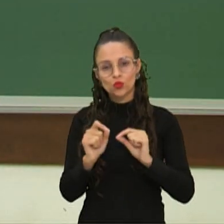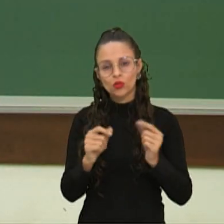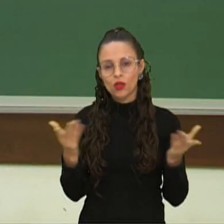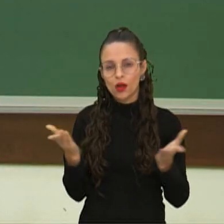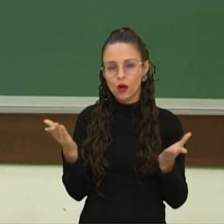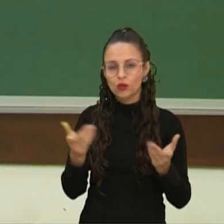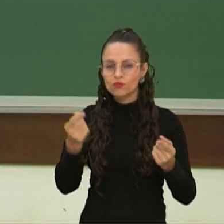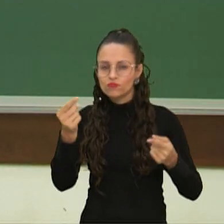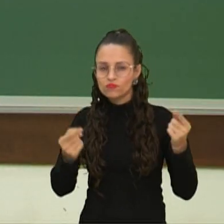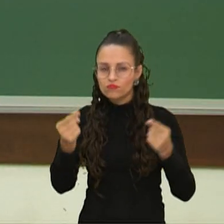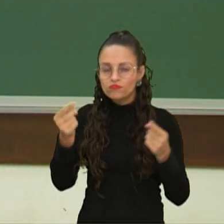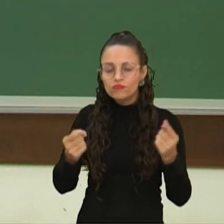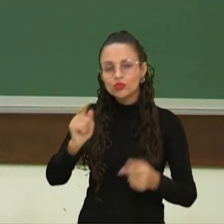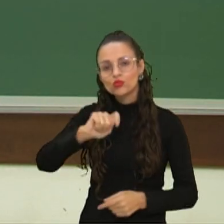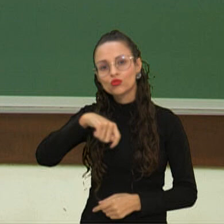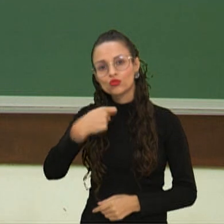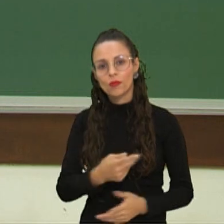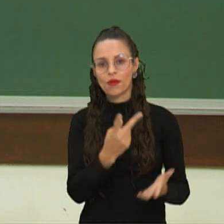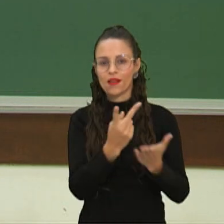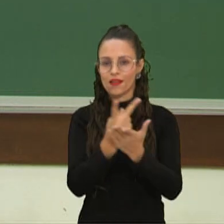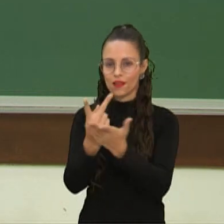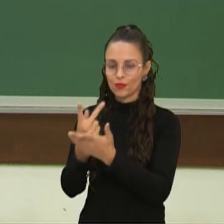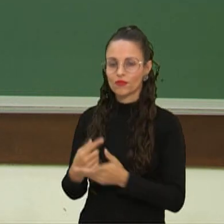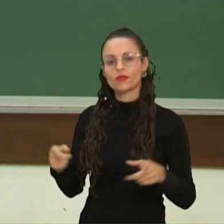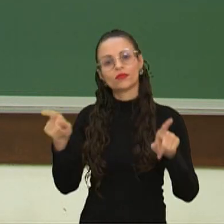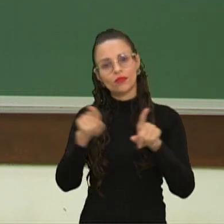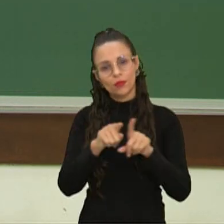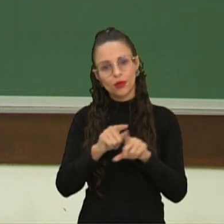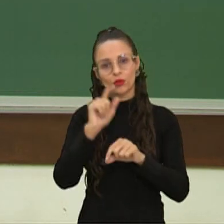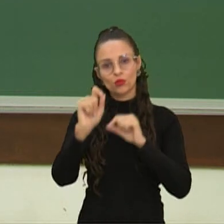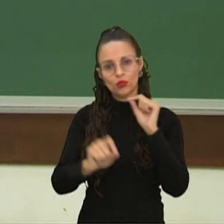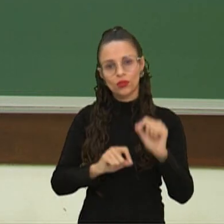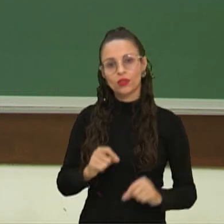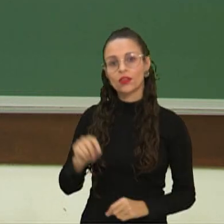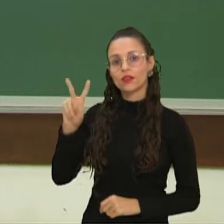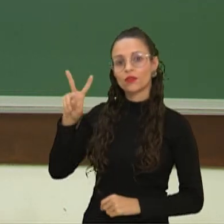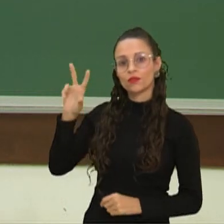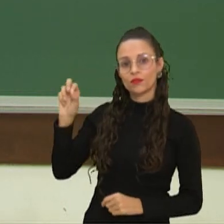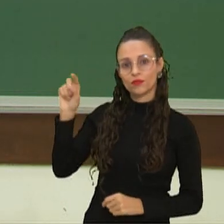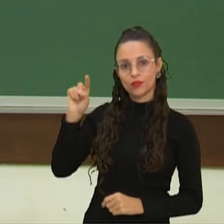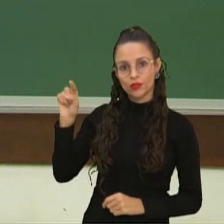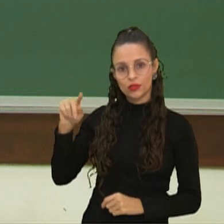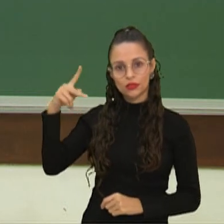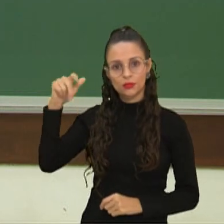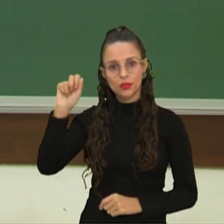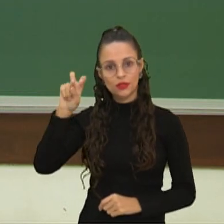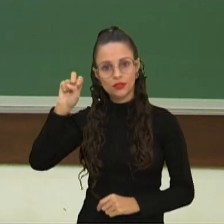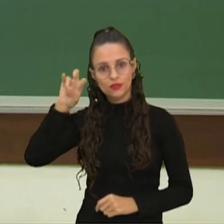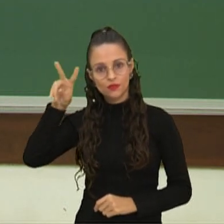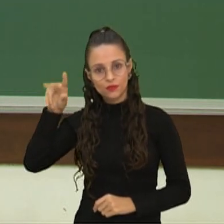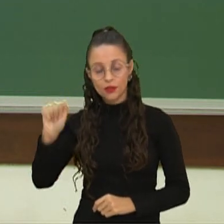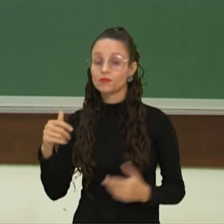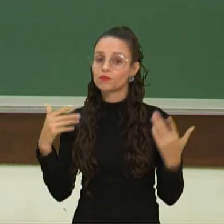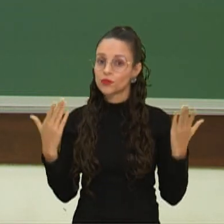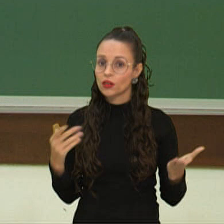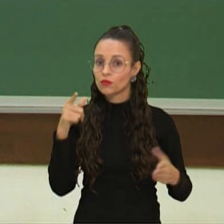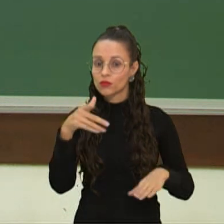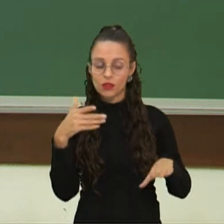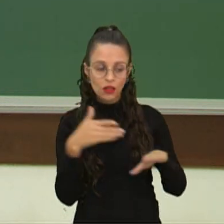na nossa aula aqui sobre erros cometidos e falamos também sobre a voz passiva. Então, pessoal, acessem o